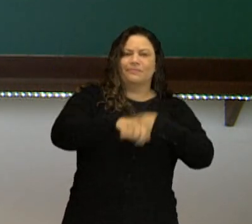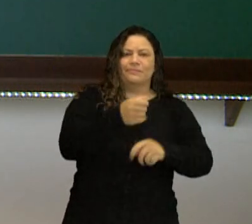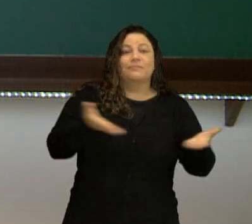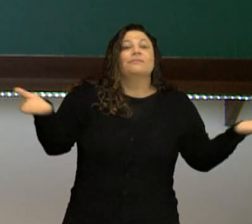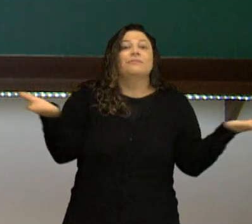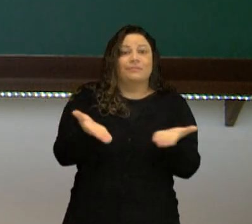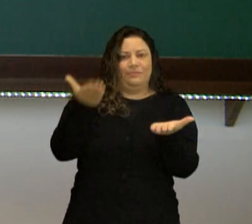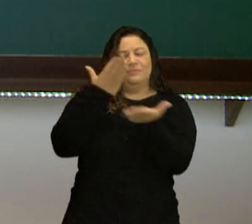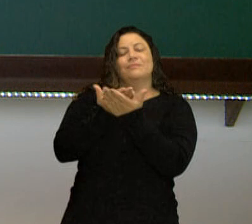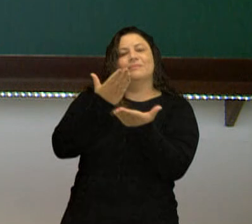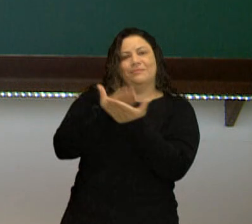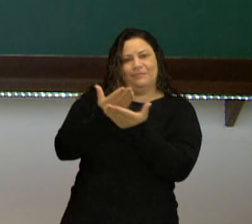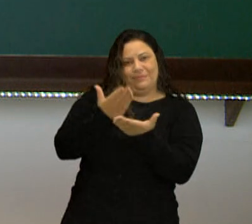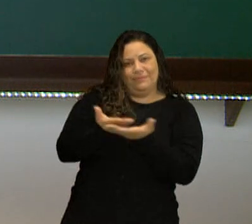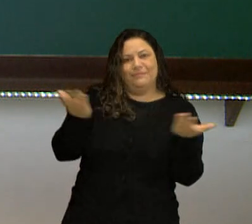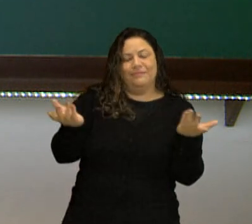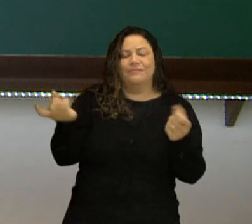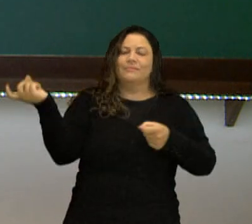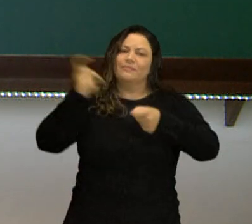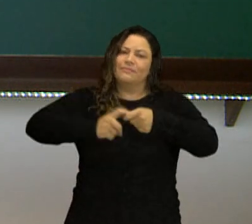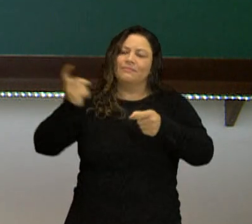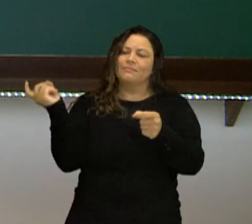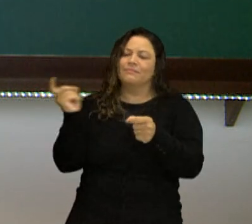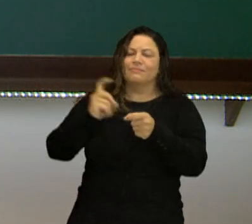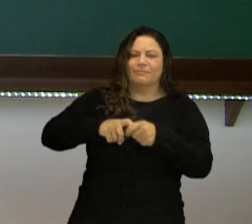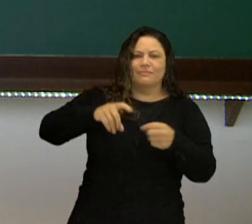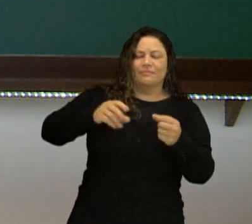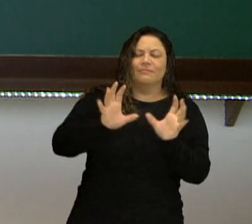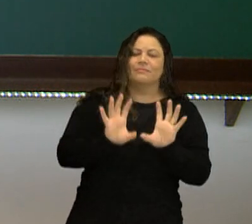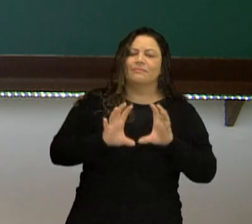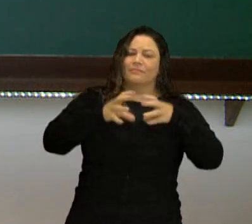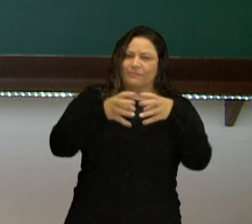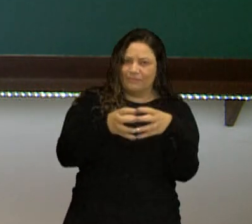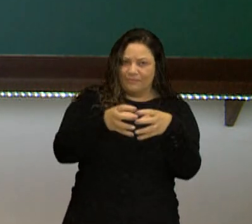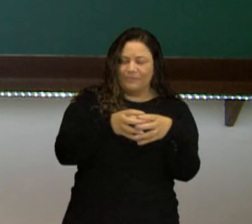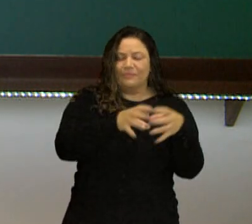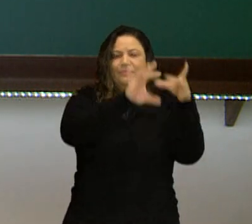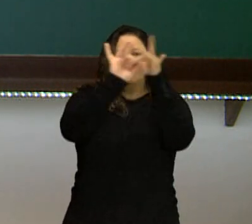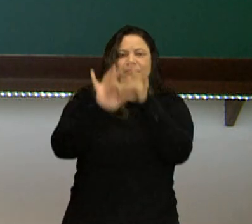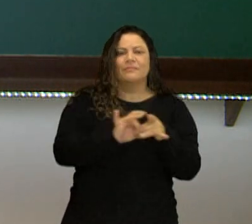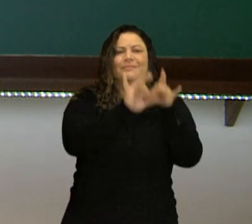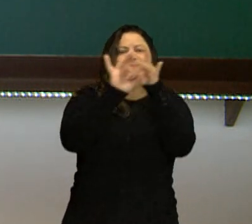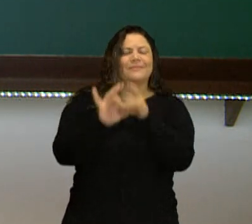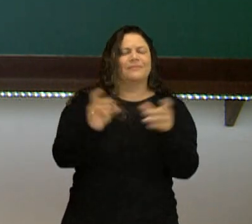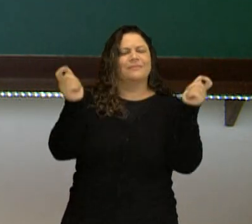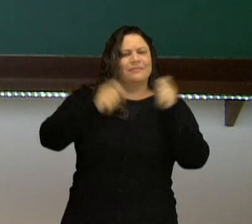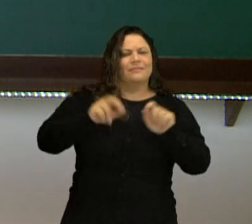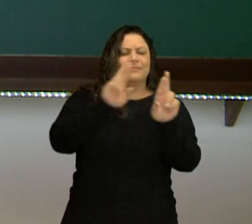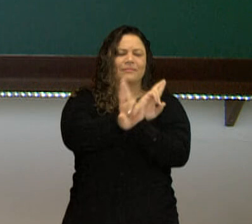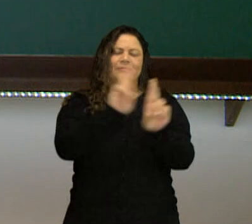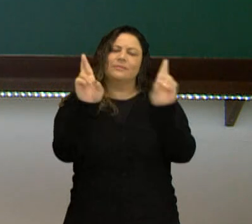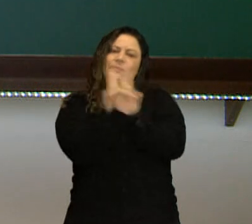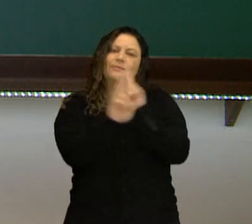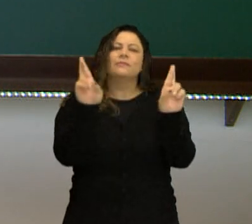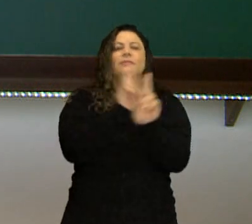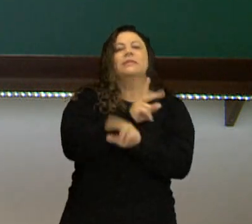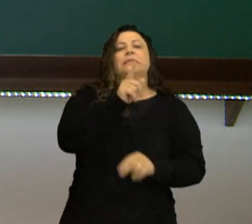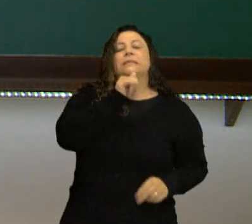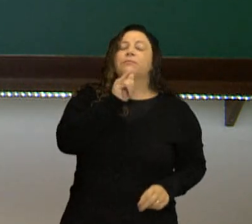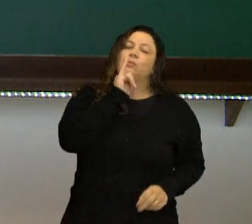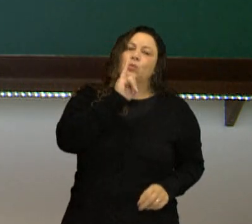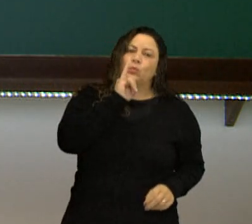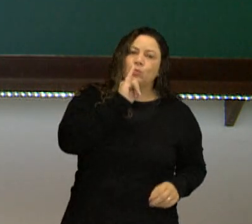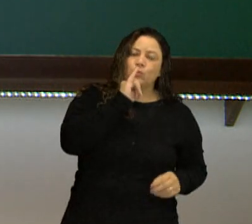gente fala sobre corporações de ofício lá na Idade Média e a gente estabelece essa relação, como por exemplo, com